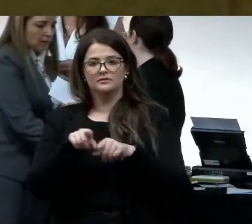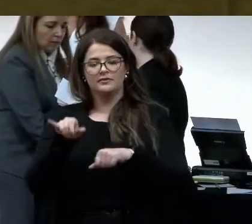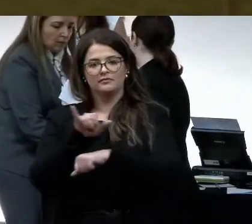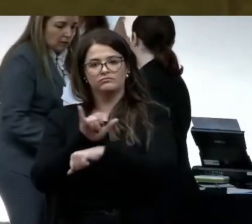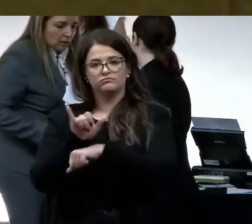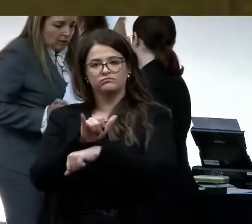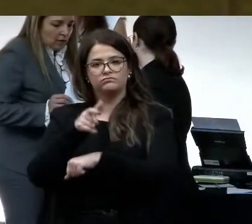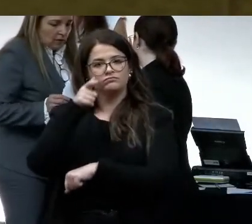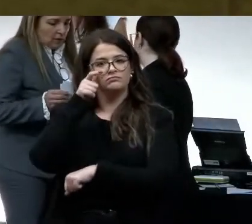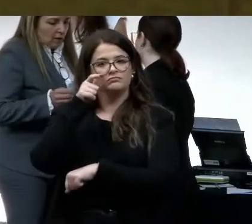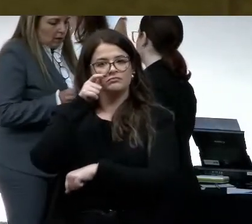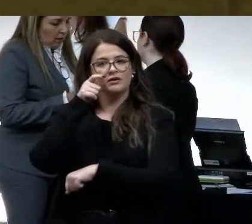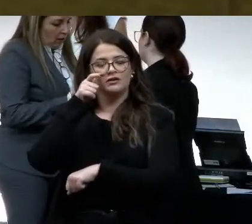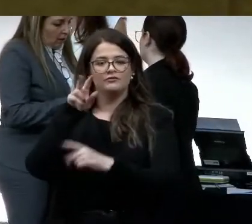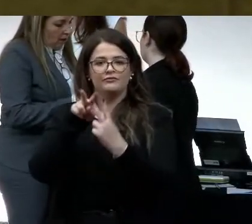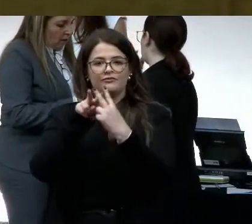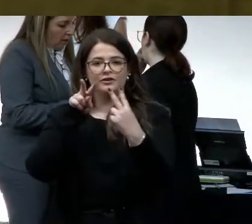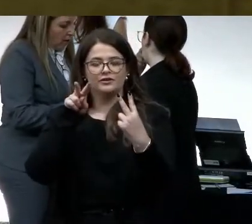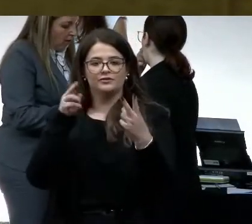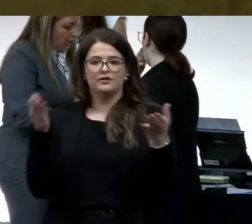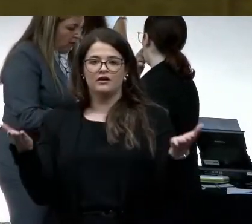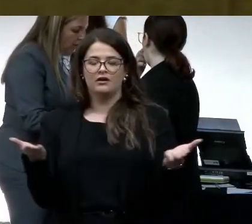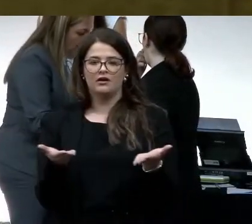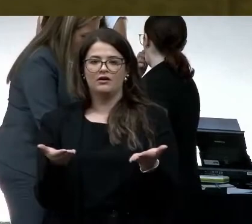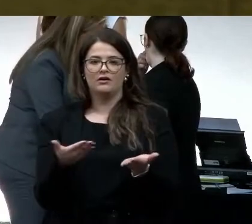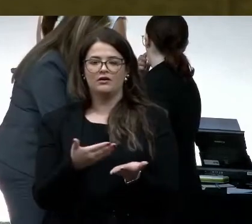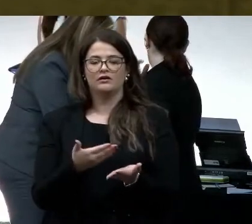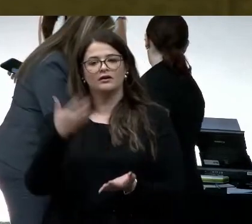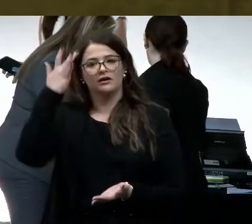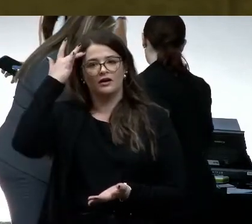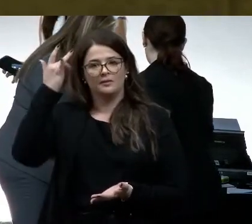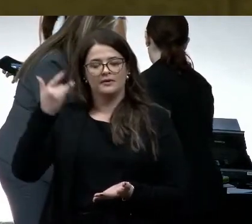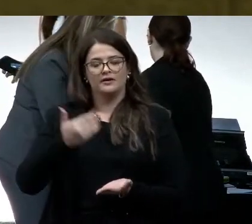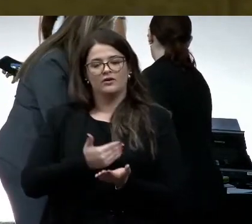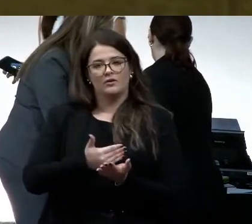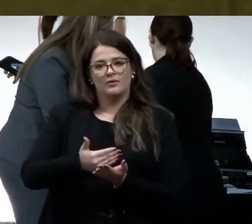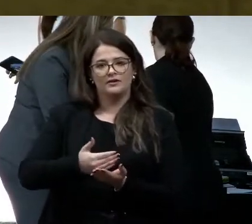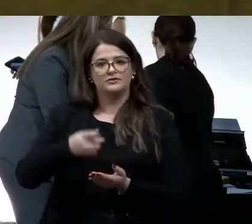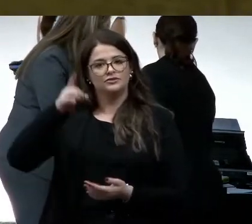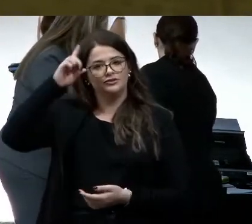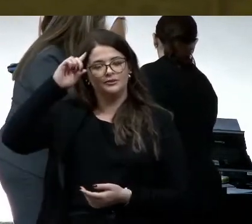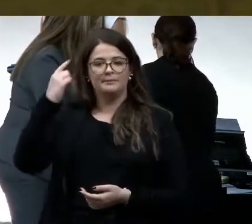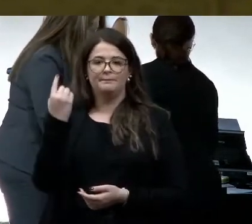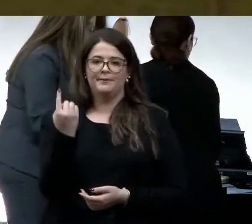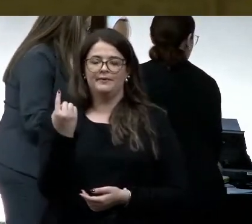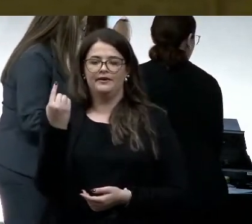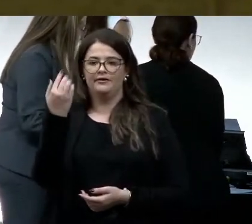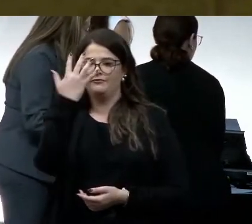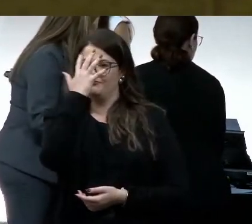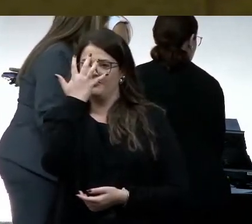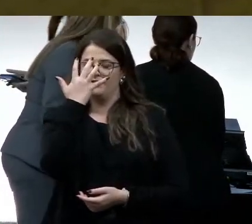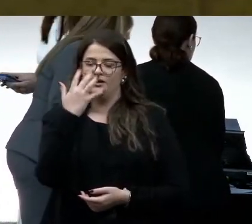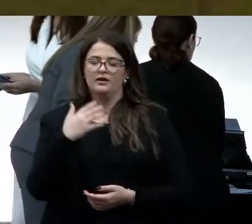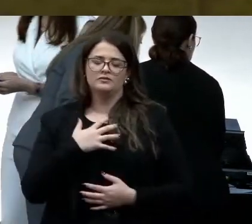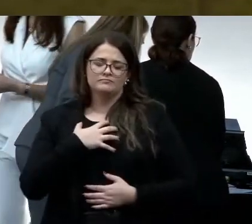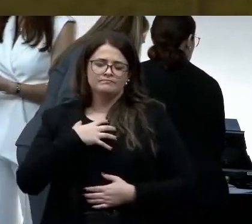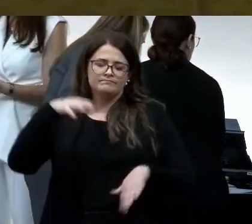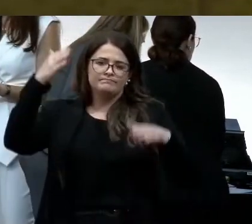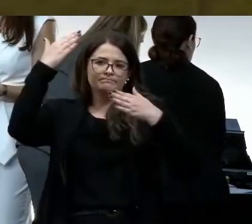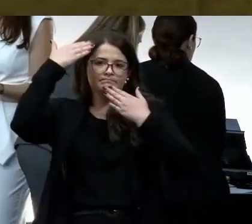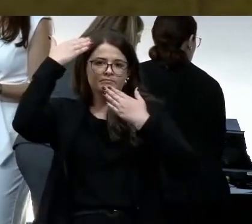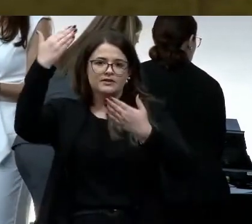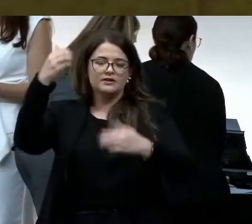forma remota. Eu inicio amanhã deste 1º de fevereiro com muita gratidão,